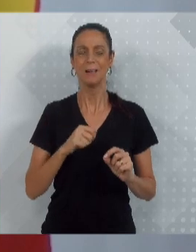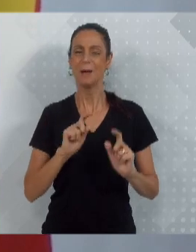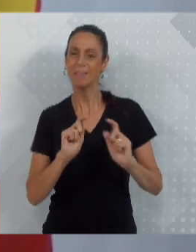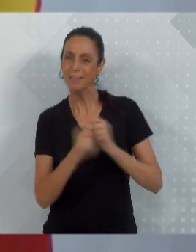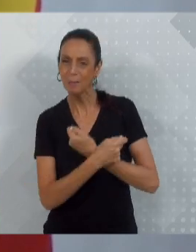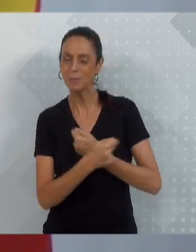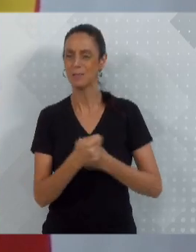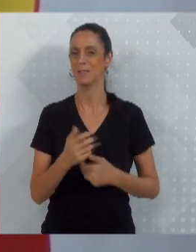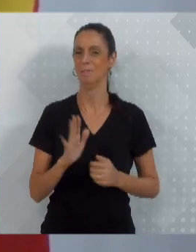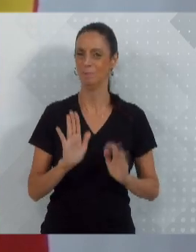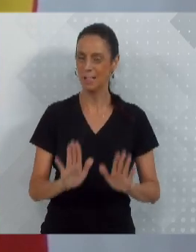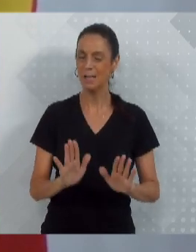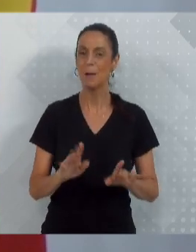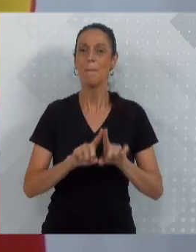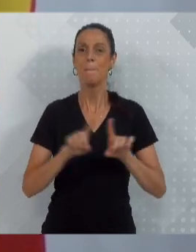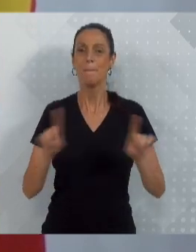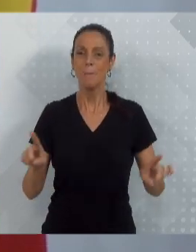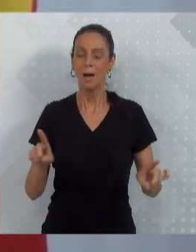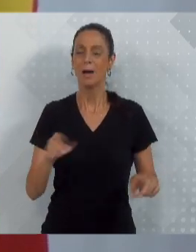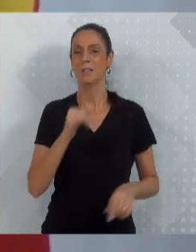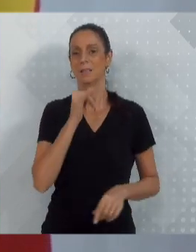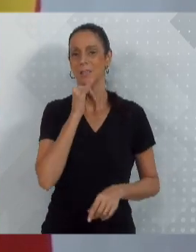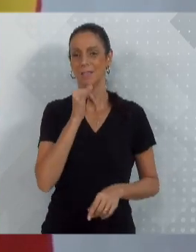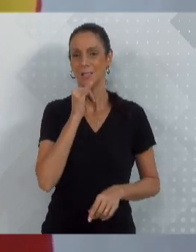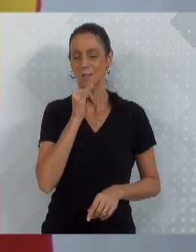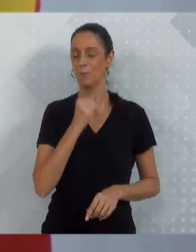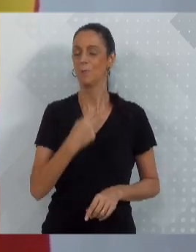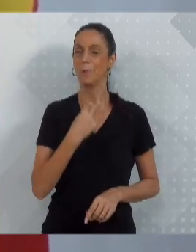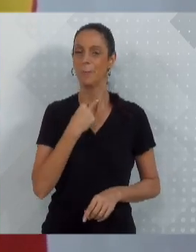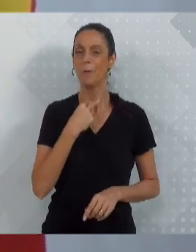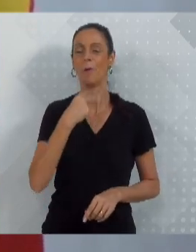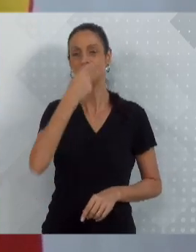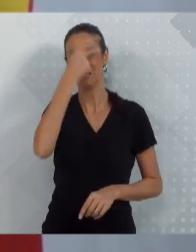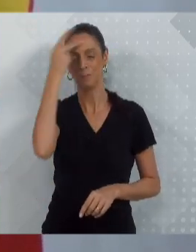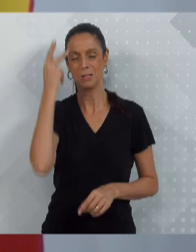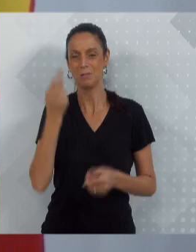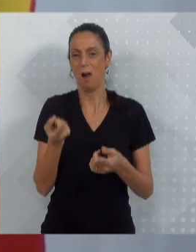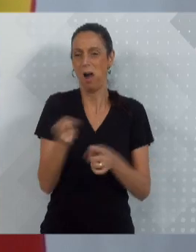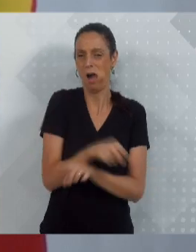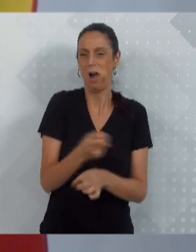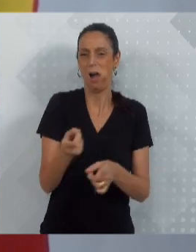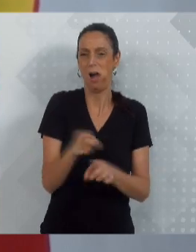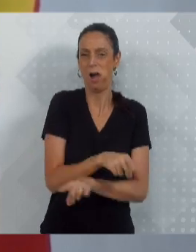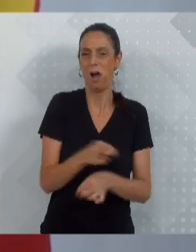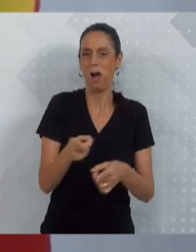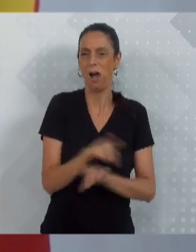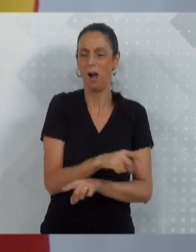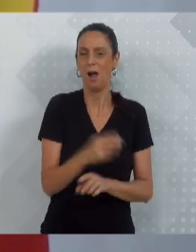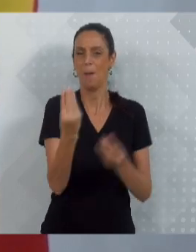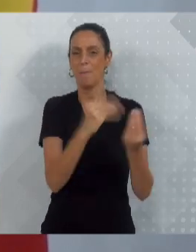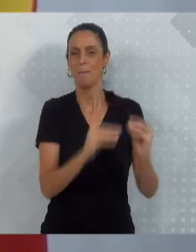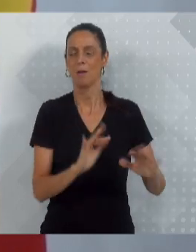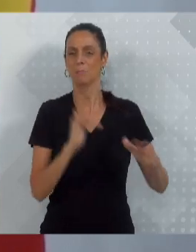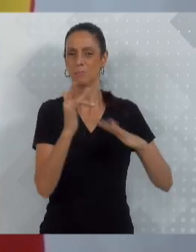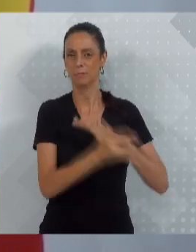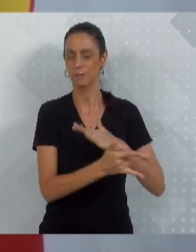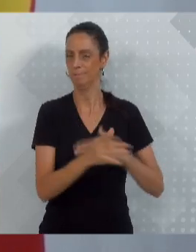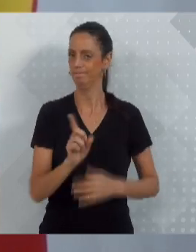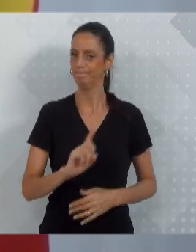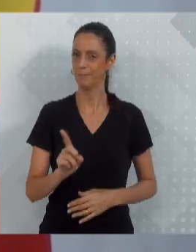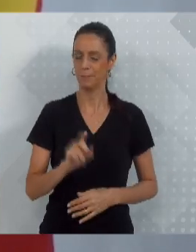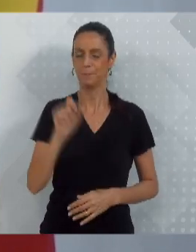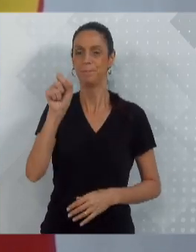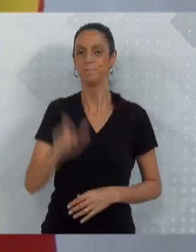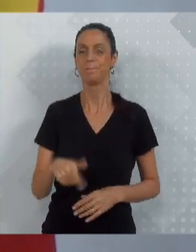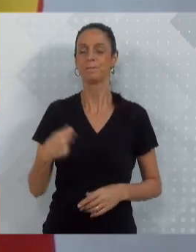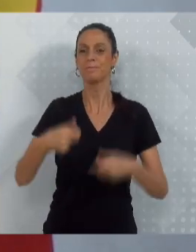não pode, meus colegas, ter uma situação distorcida, em rede social. Não, eu acho que quem tem que